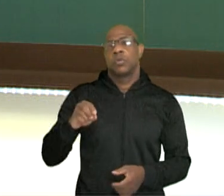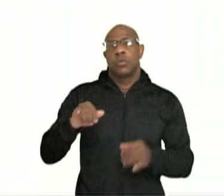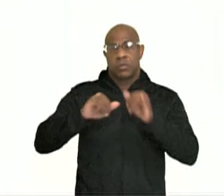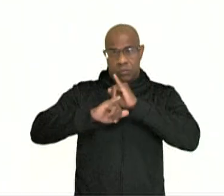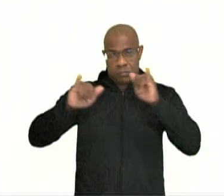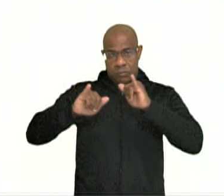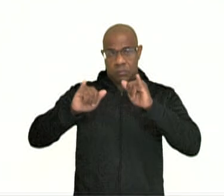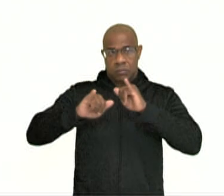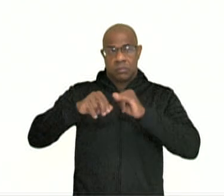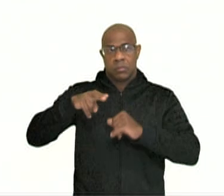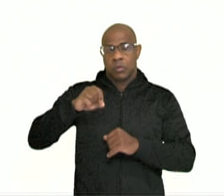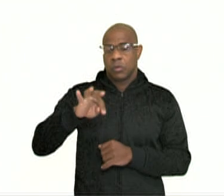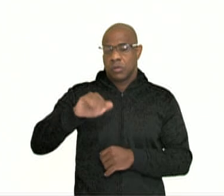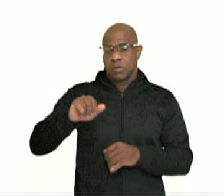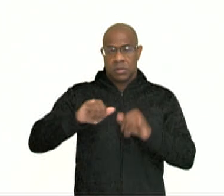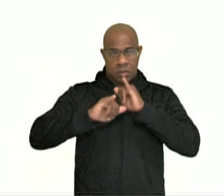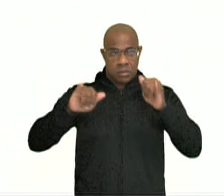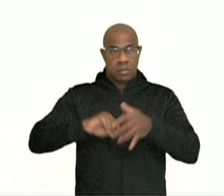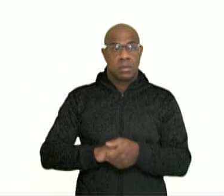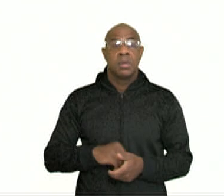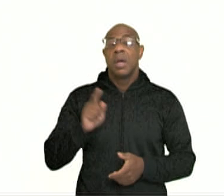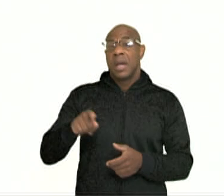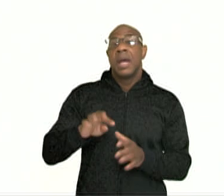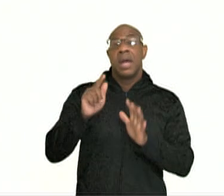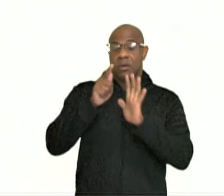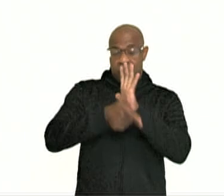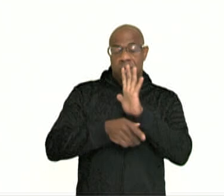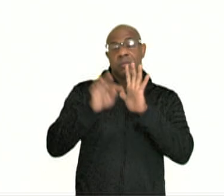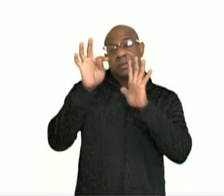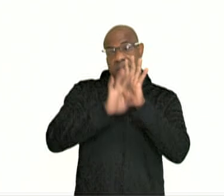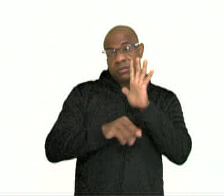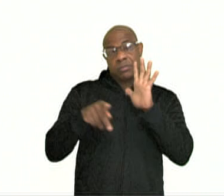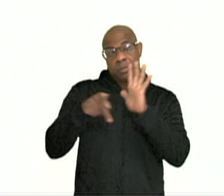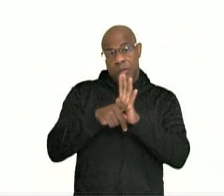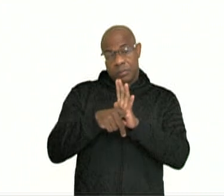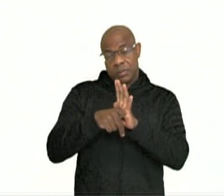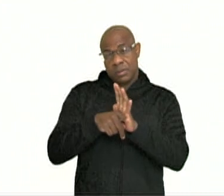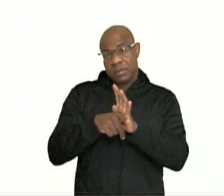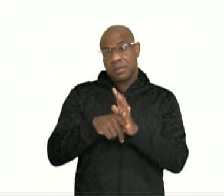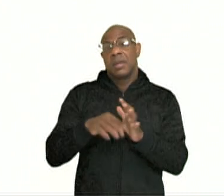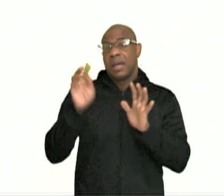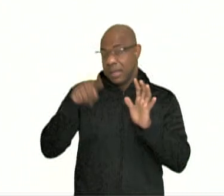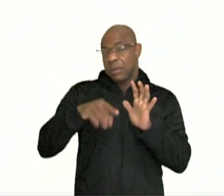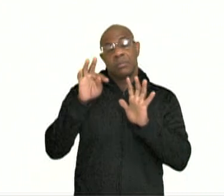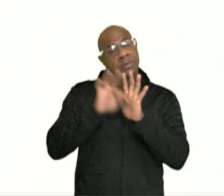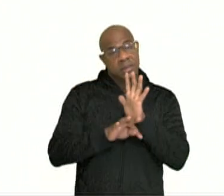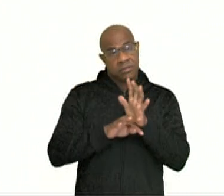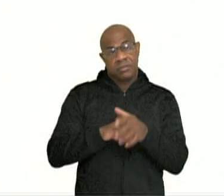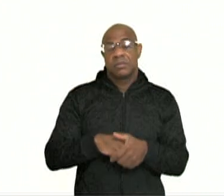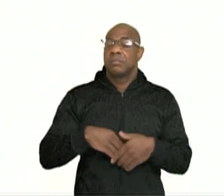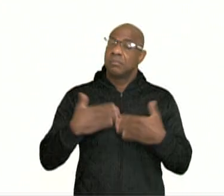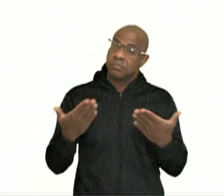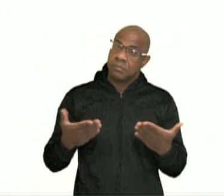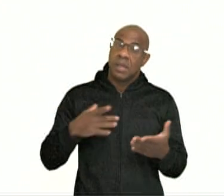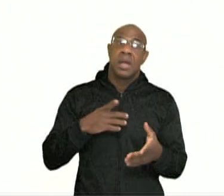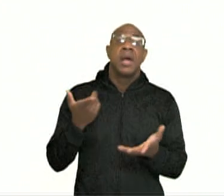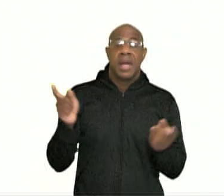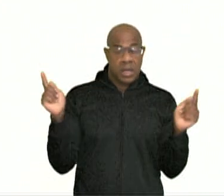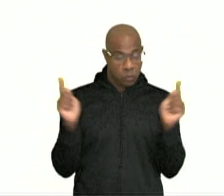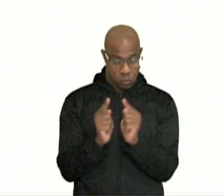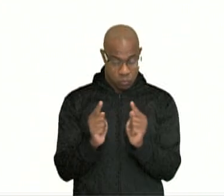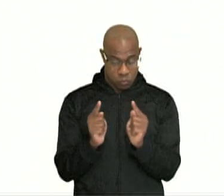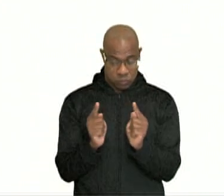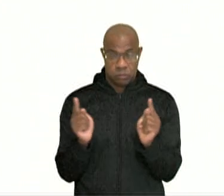Notícia, né? O que é a notícia? É um gênero textual, é um texto, é uma forma de texto, né? Geralmente ela é